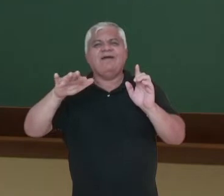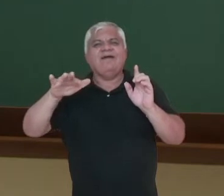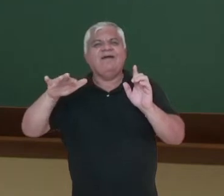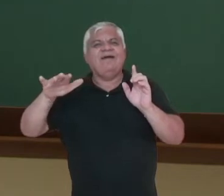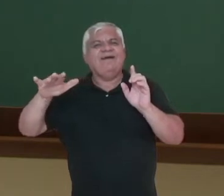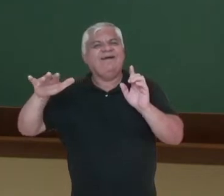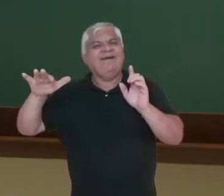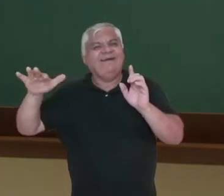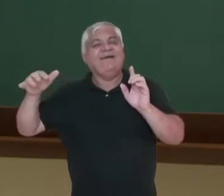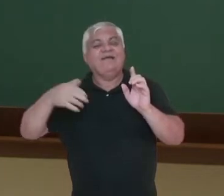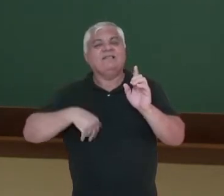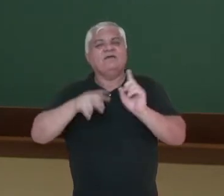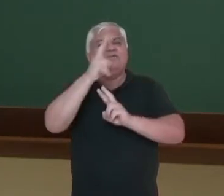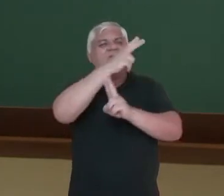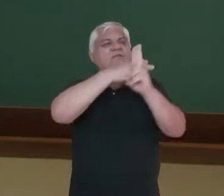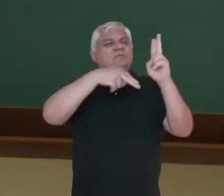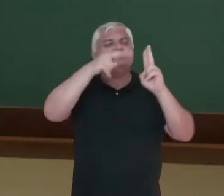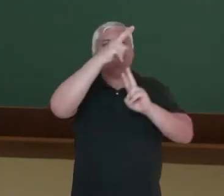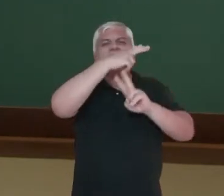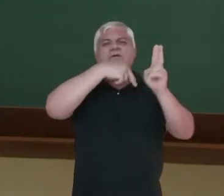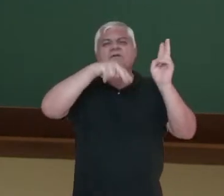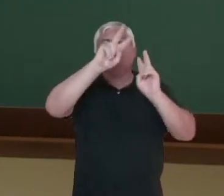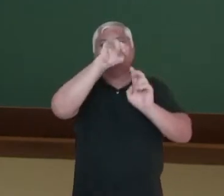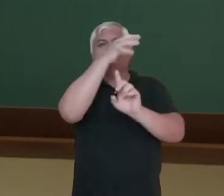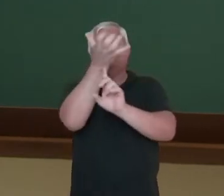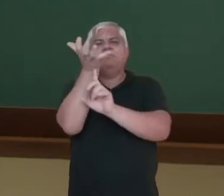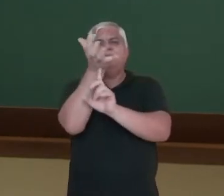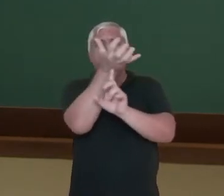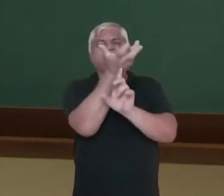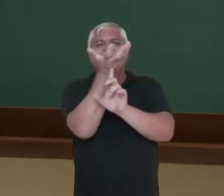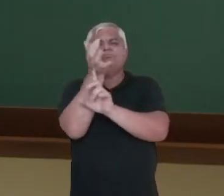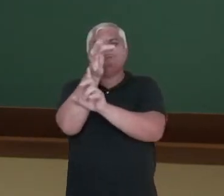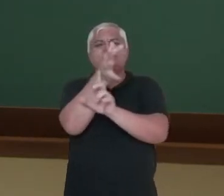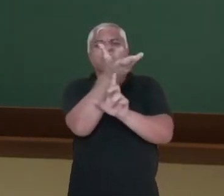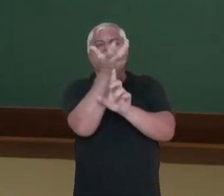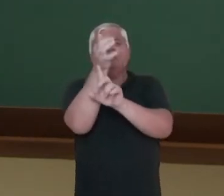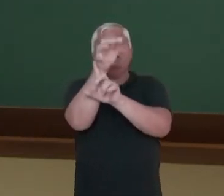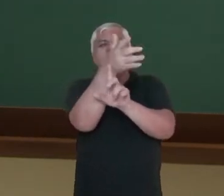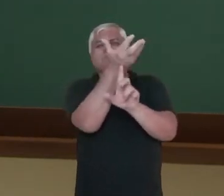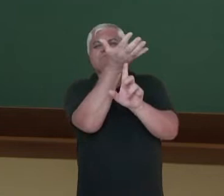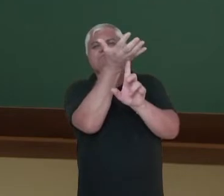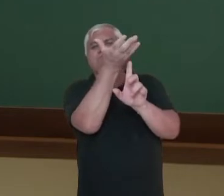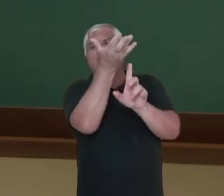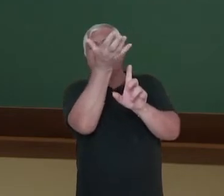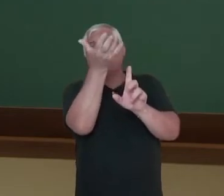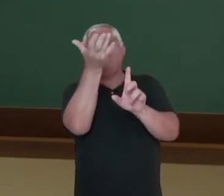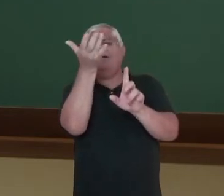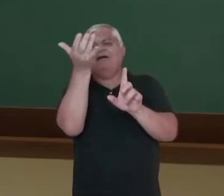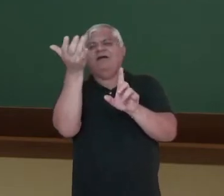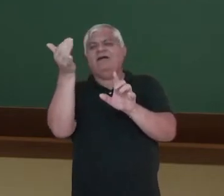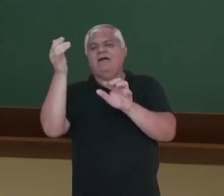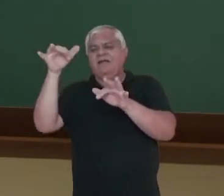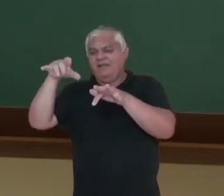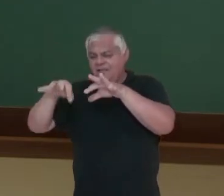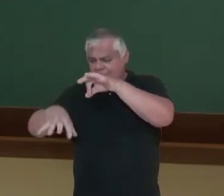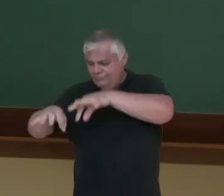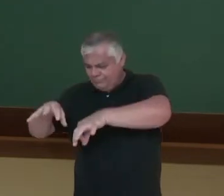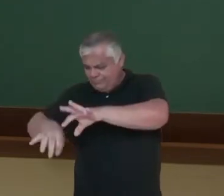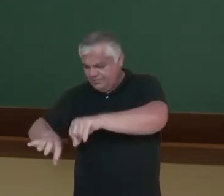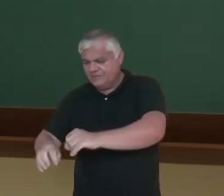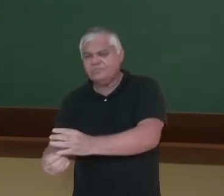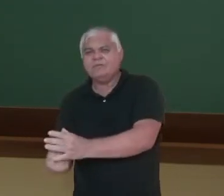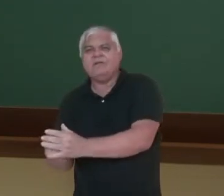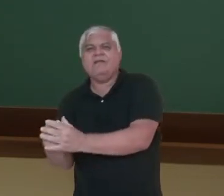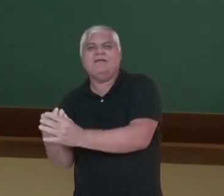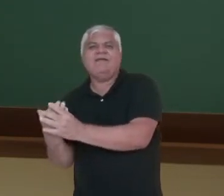pelo ar. Então, o vento carrega esses grãos de pólen até a estrutura feminina de outra árvore, onde vai ocorrer a fecundação e vai